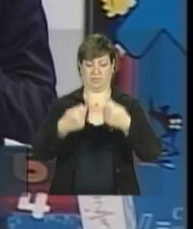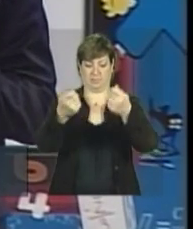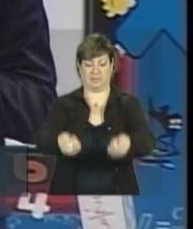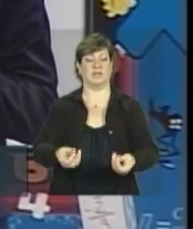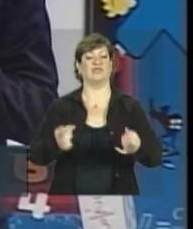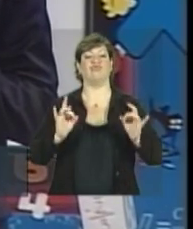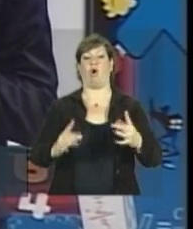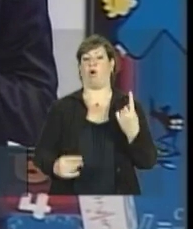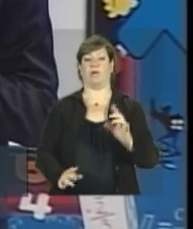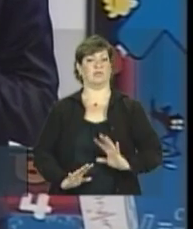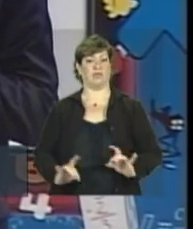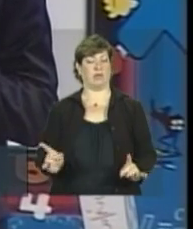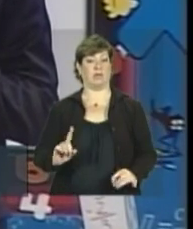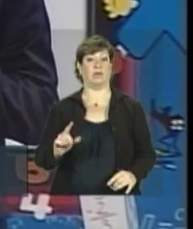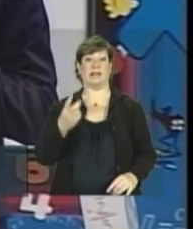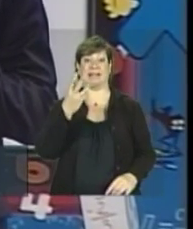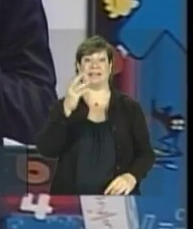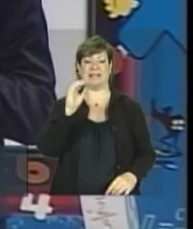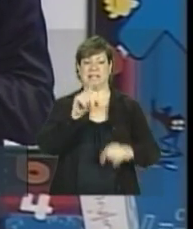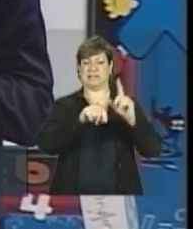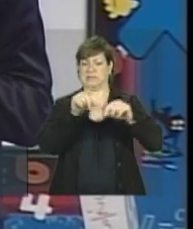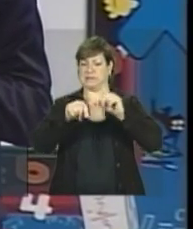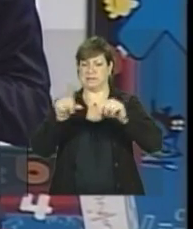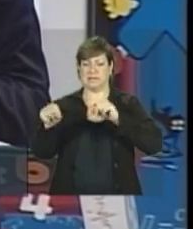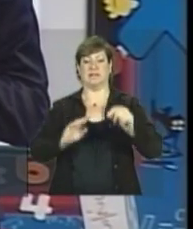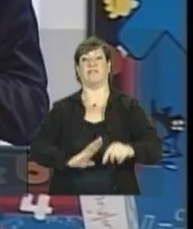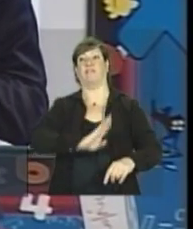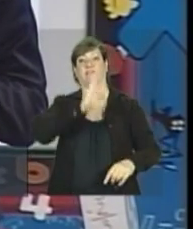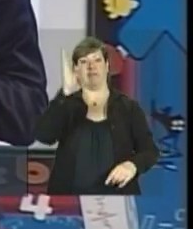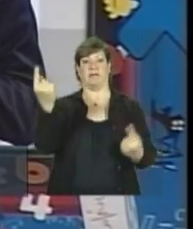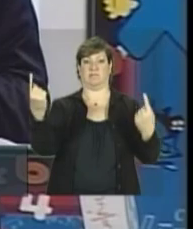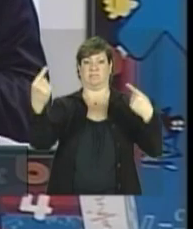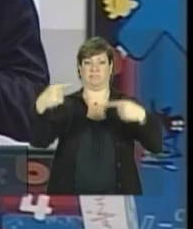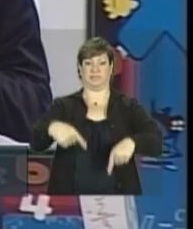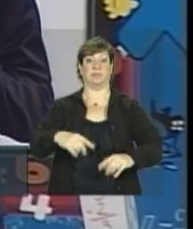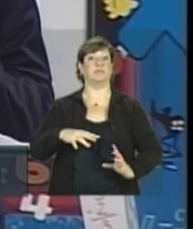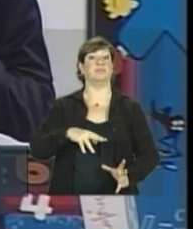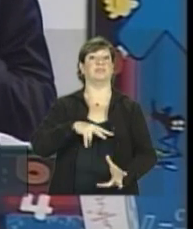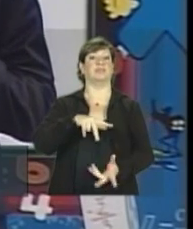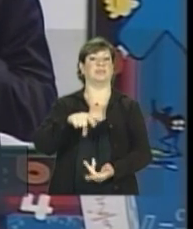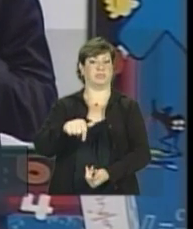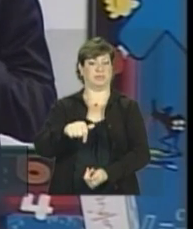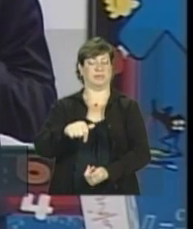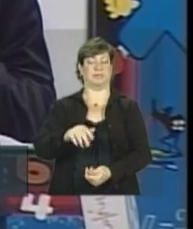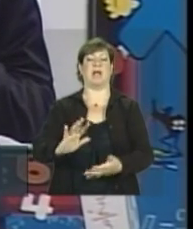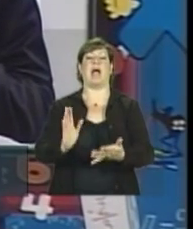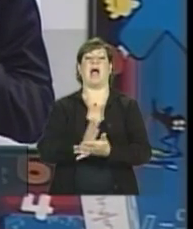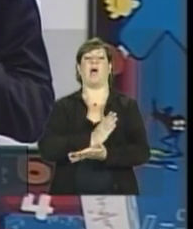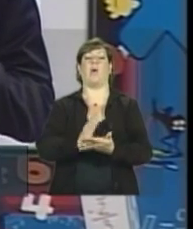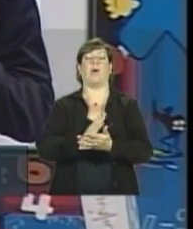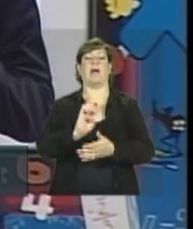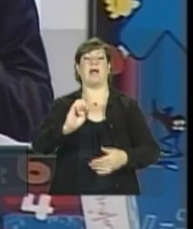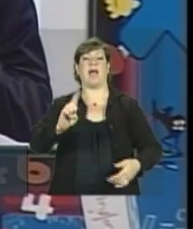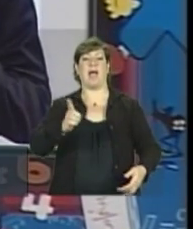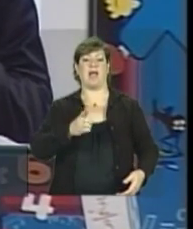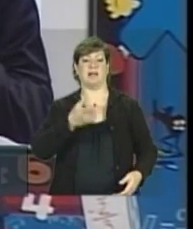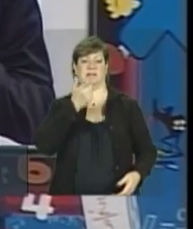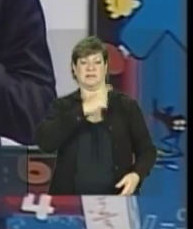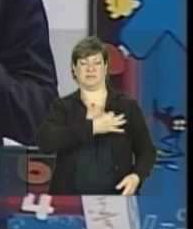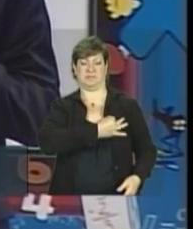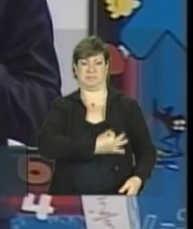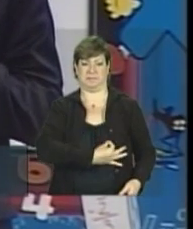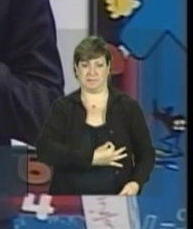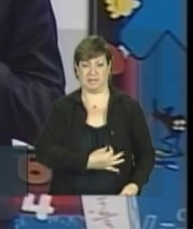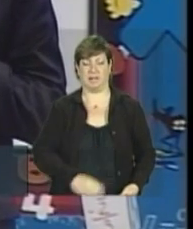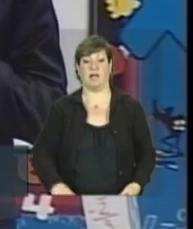Matemática. 30 serão selecionados para participar da Olimpíada Mundial. Alguns ex-medalhistas voltaram para